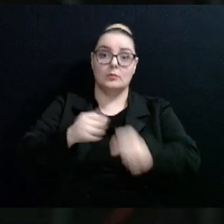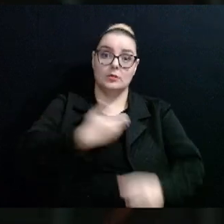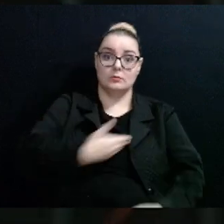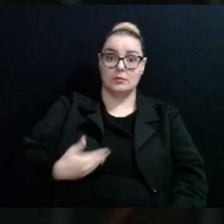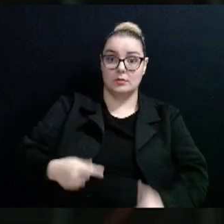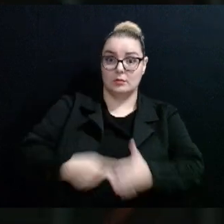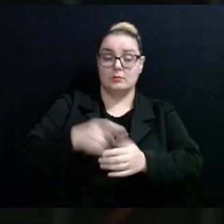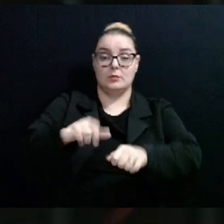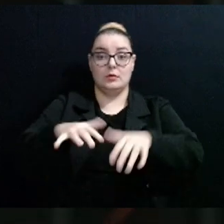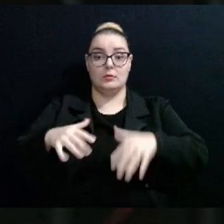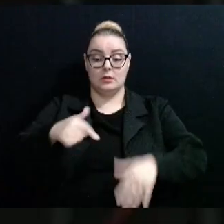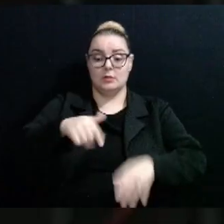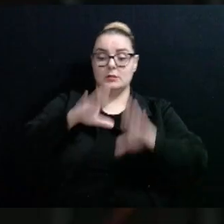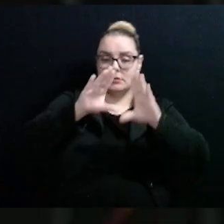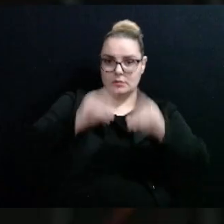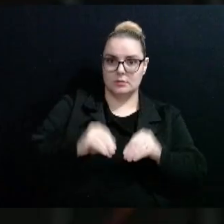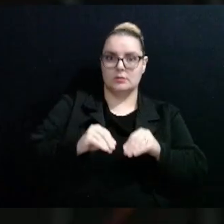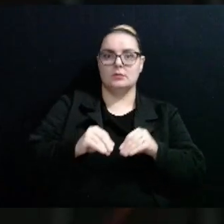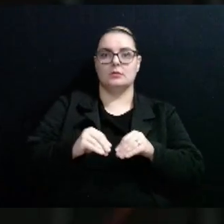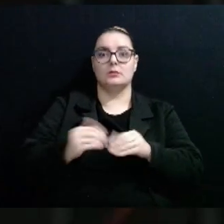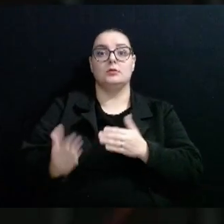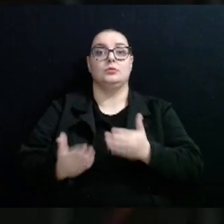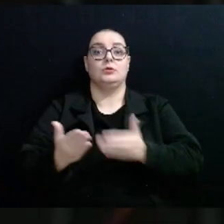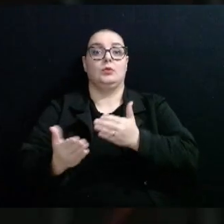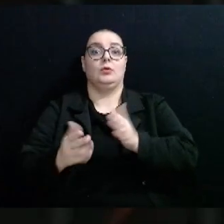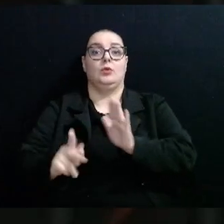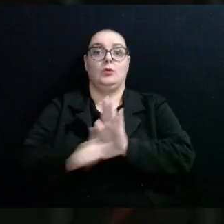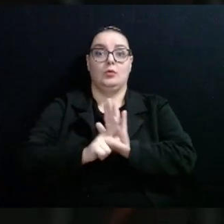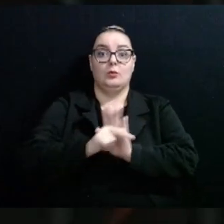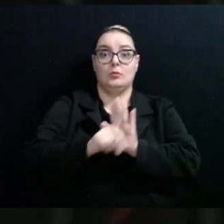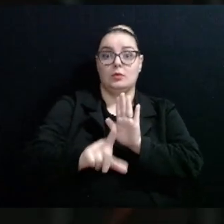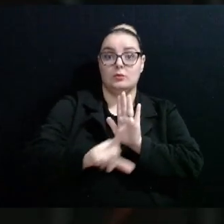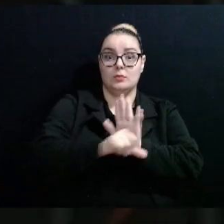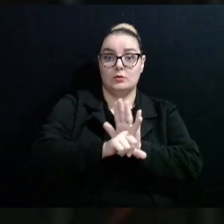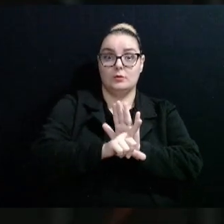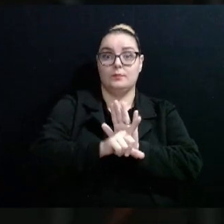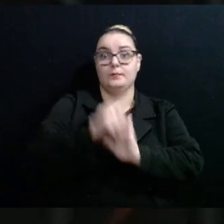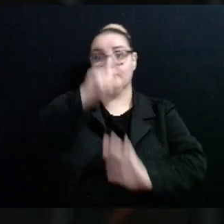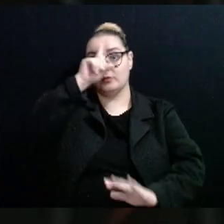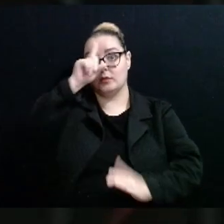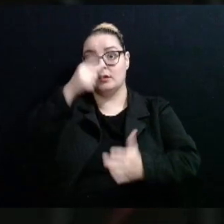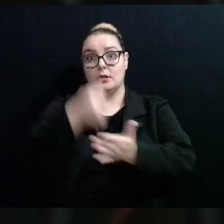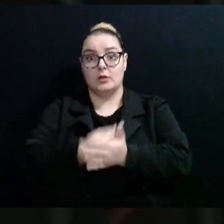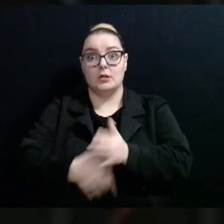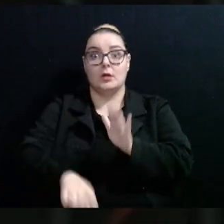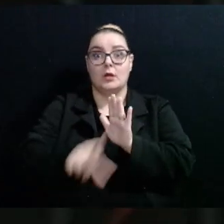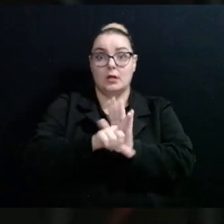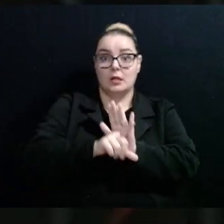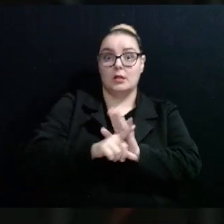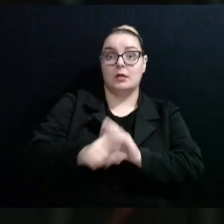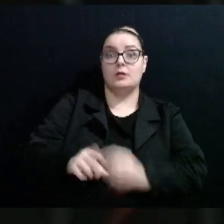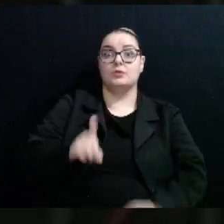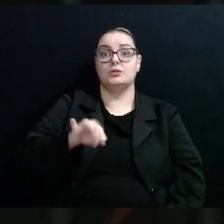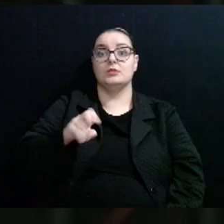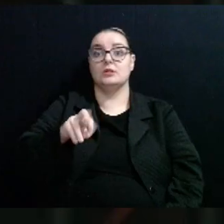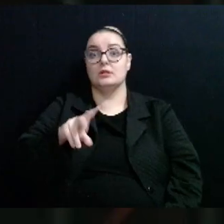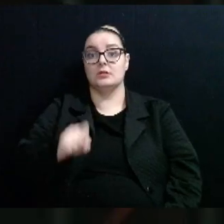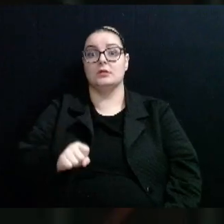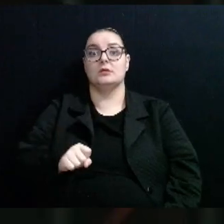7 da noite e vai tratar do projeto de lei que define a Lei de Diretrizes Orçamentárias, a LDO,